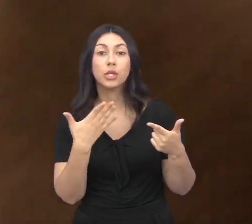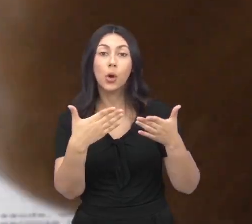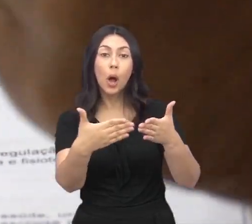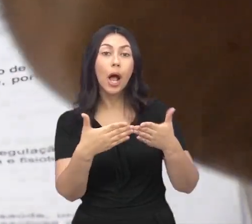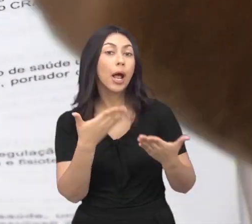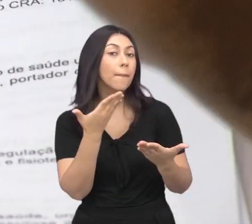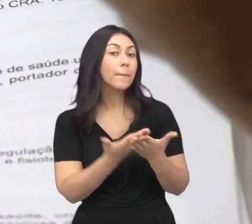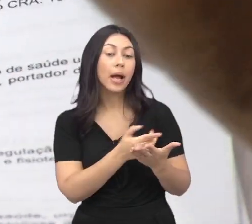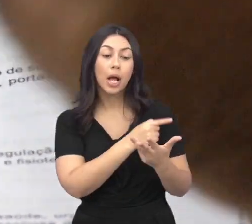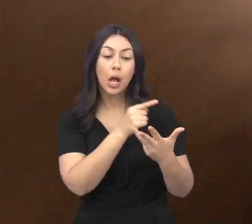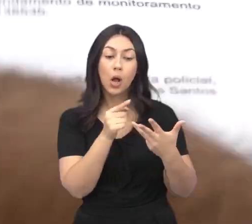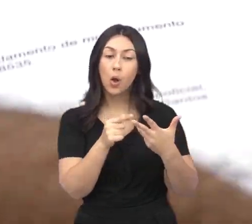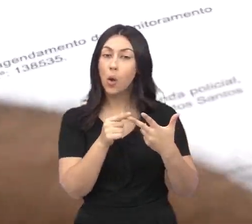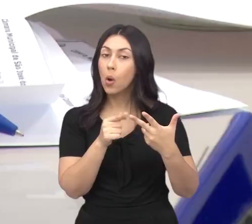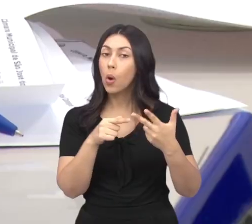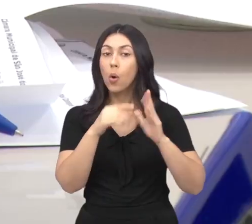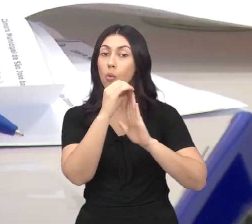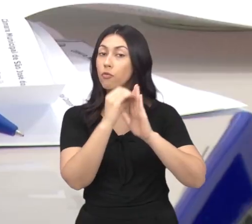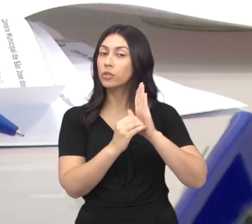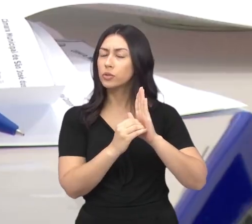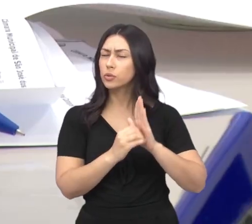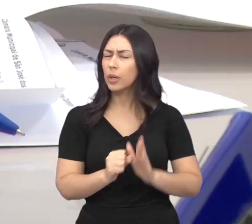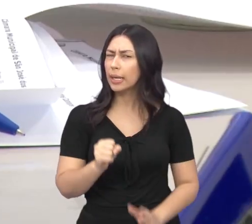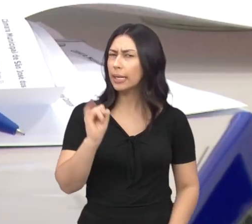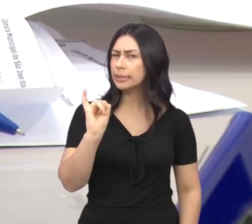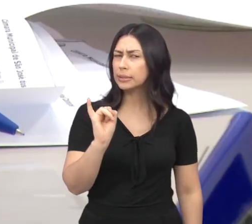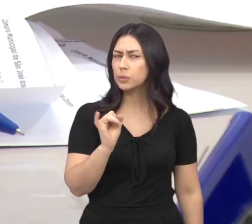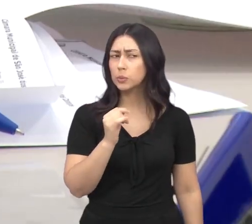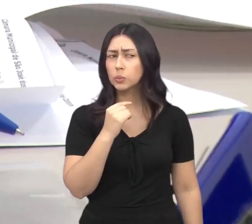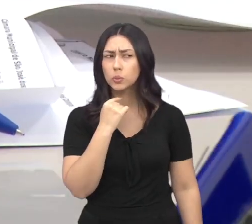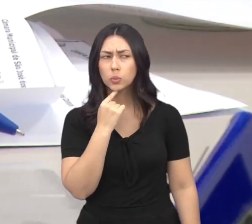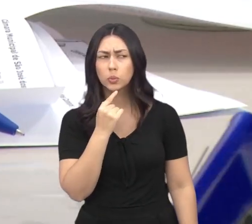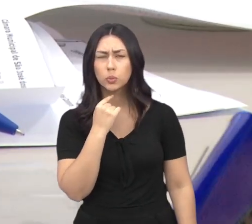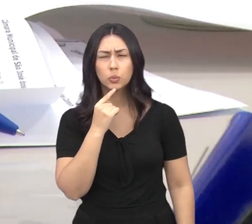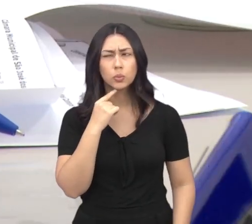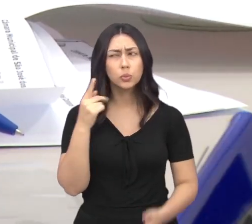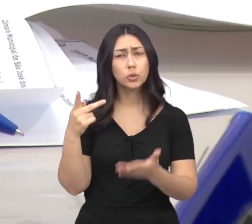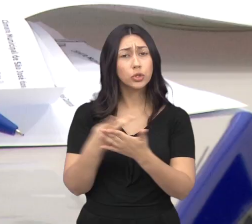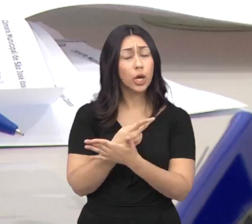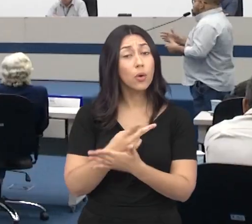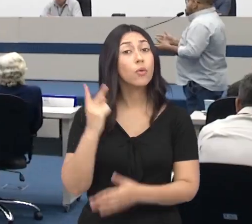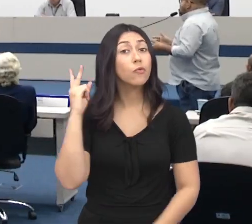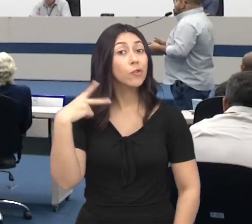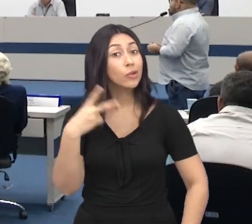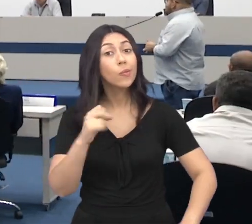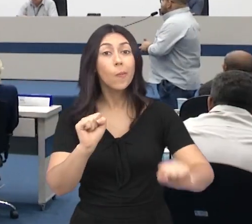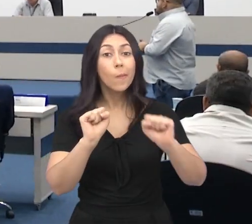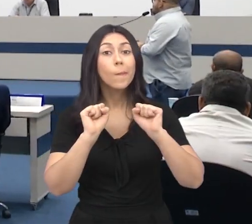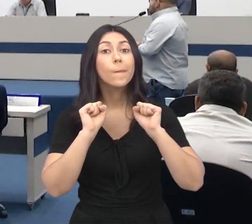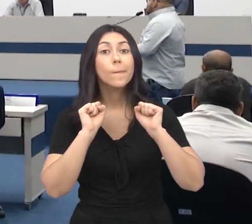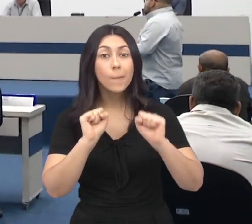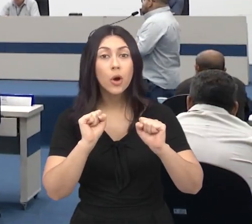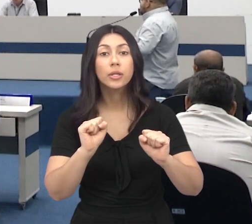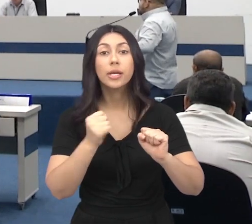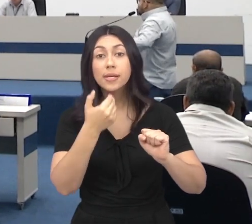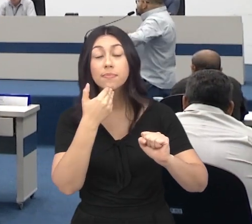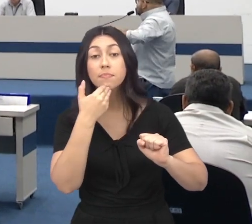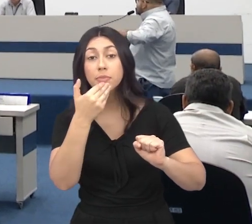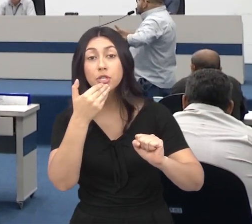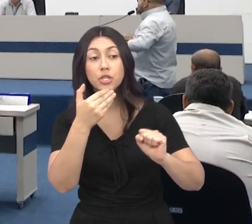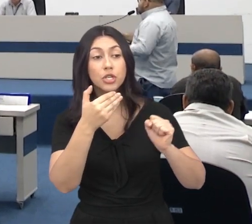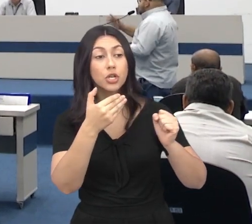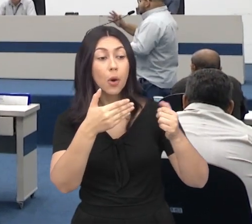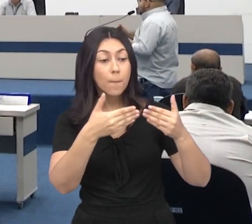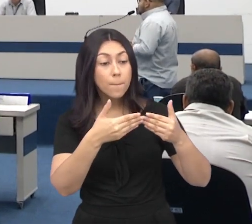de requerimentos e ofícios. E caso exista a suspeita de alguma irregularidade, os parlamentares podem convocar